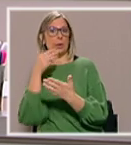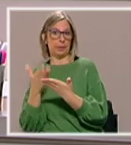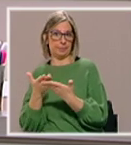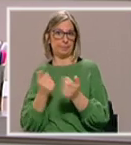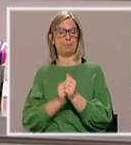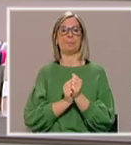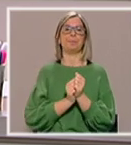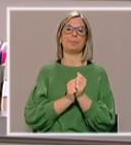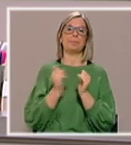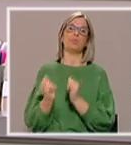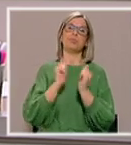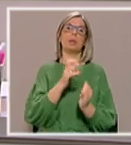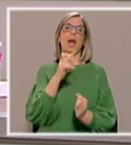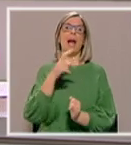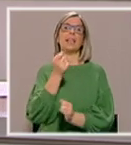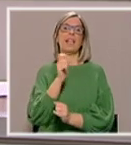sangue arterial.